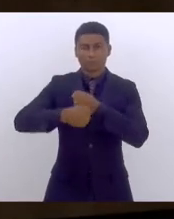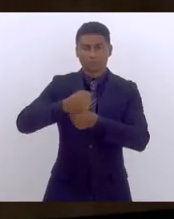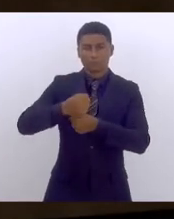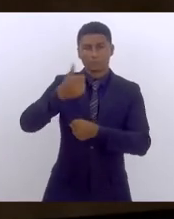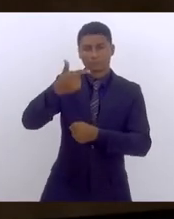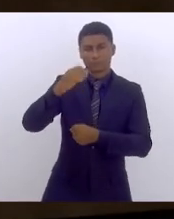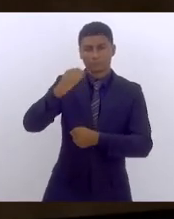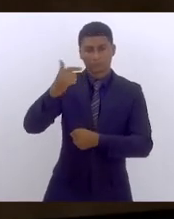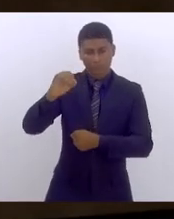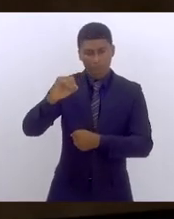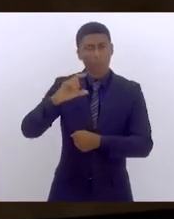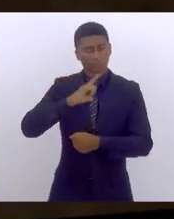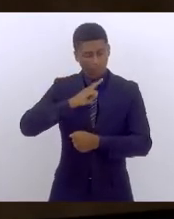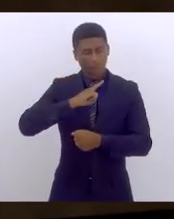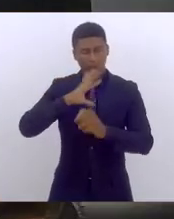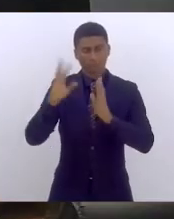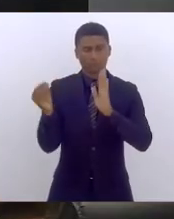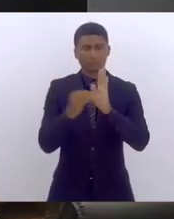2020.